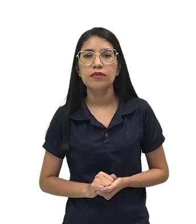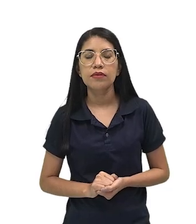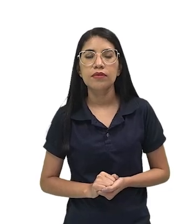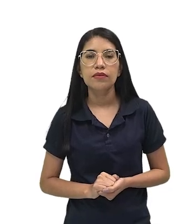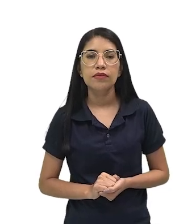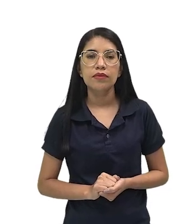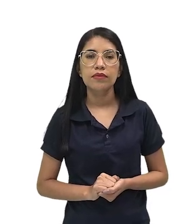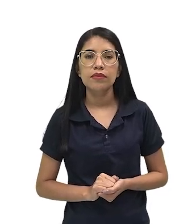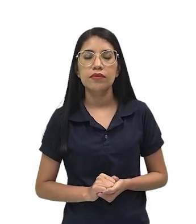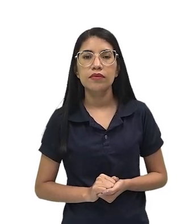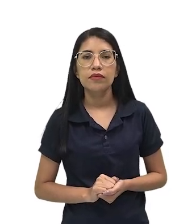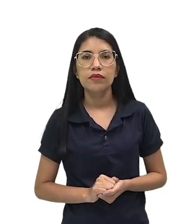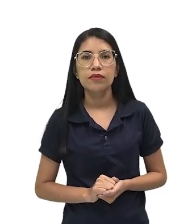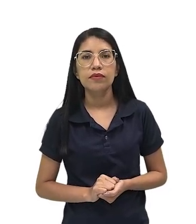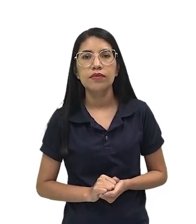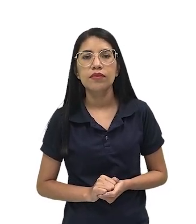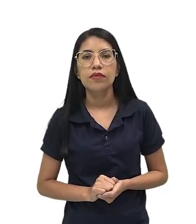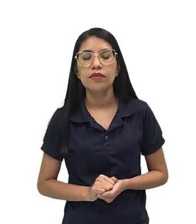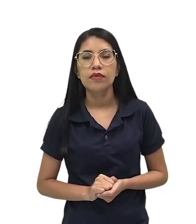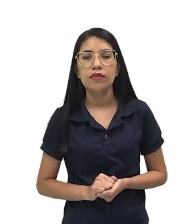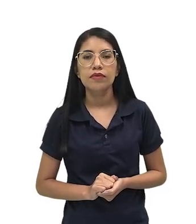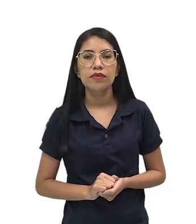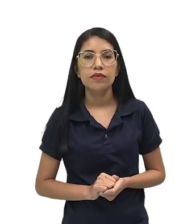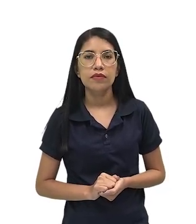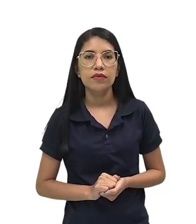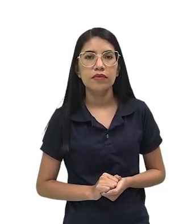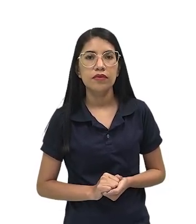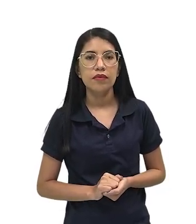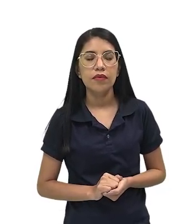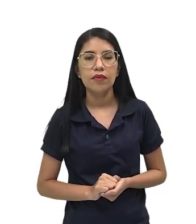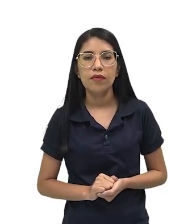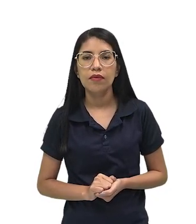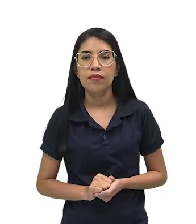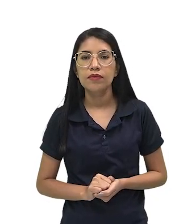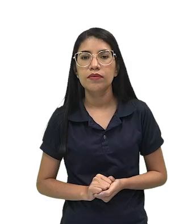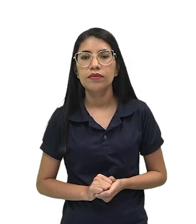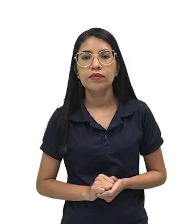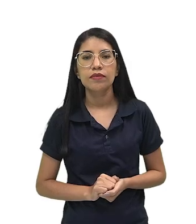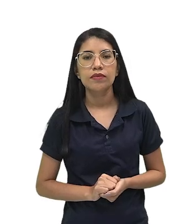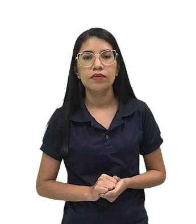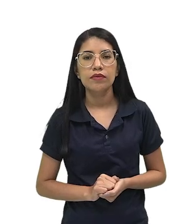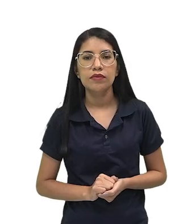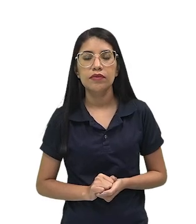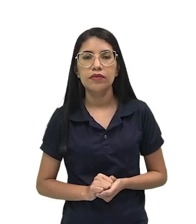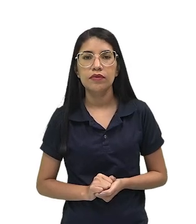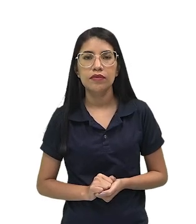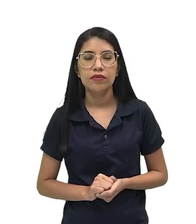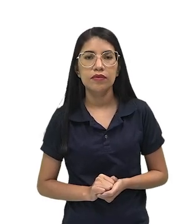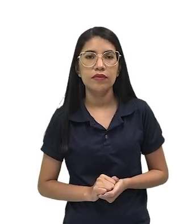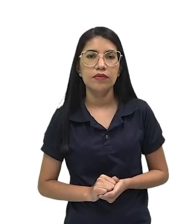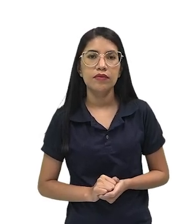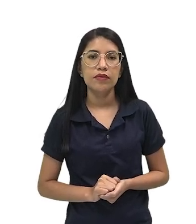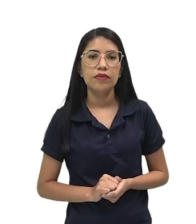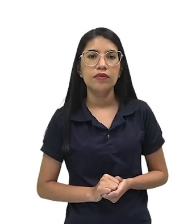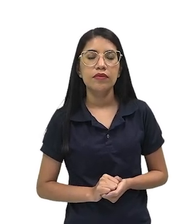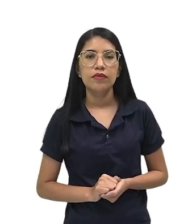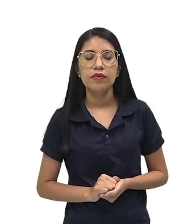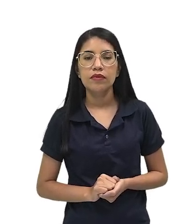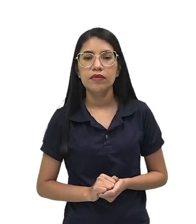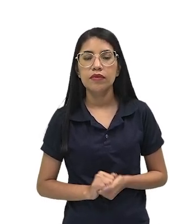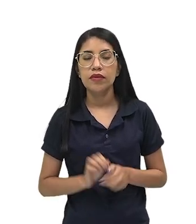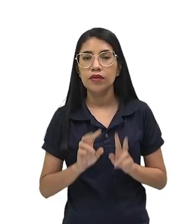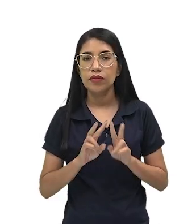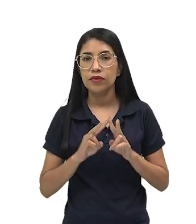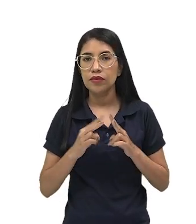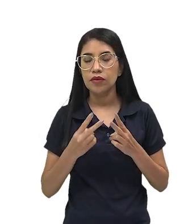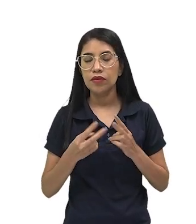vou repetir a fórmula aqui, ó. O volume é igual a π vezes R ao quadrado vezes H. Então, esse